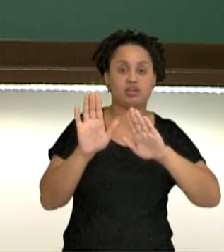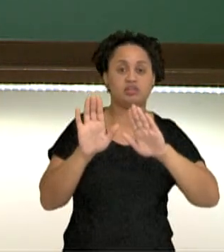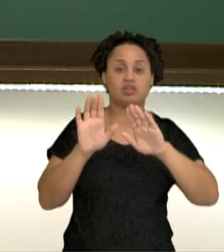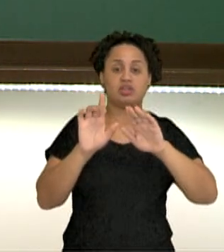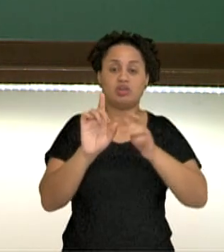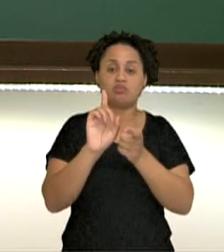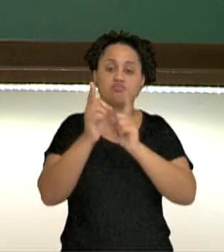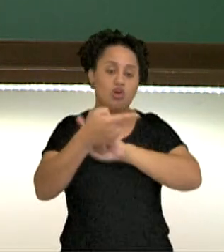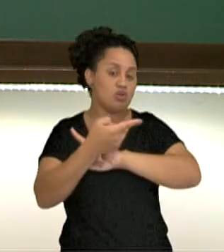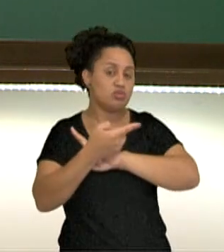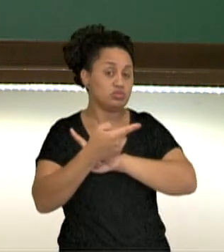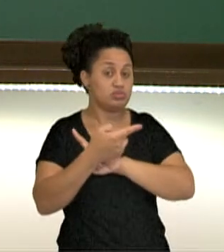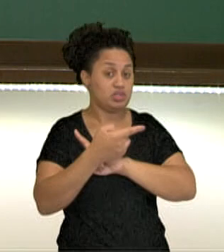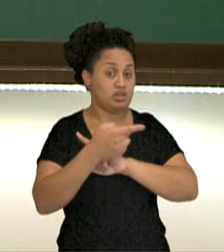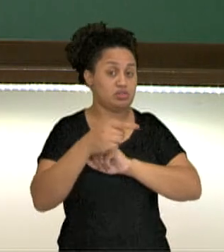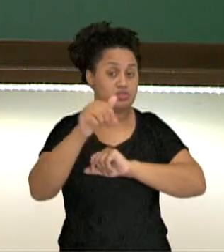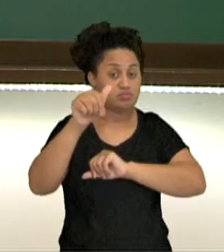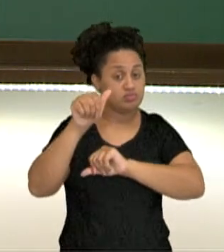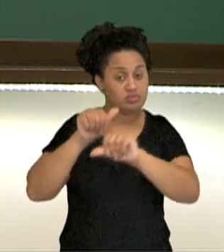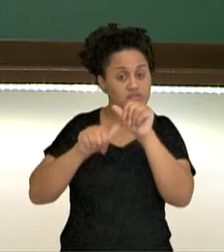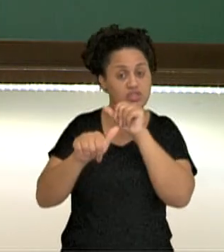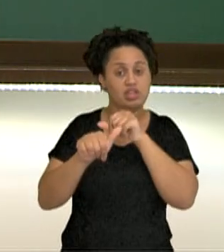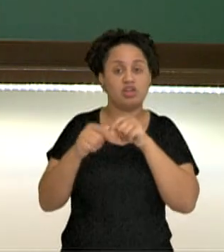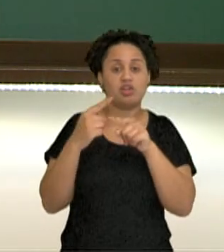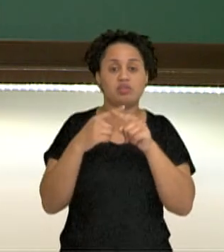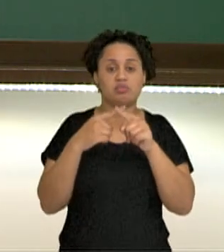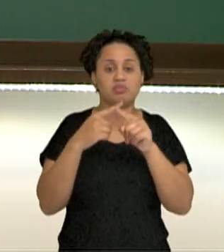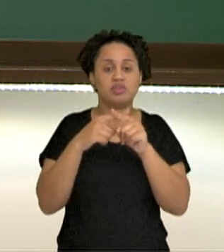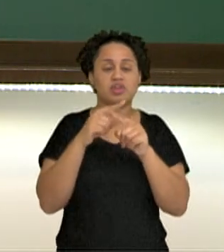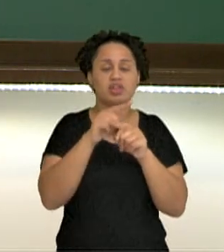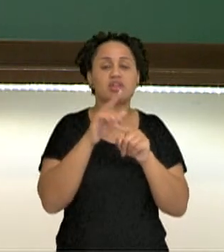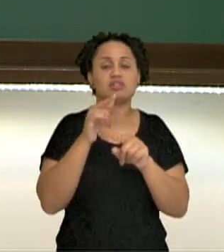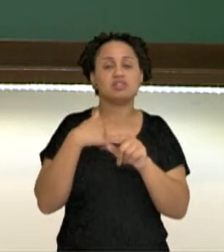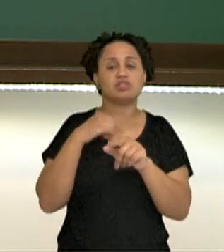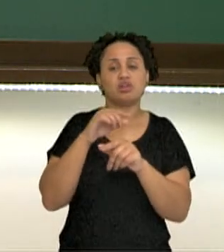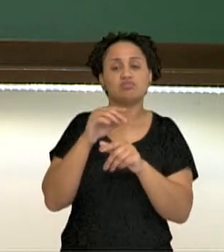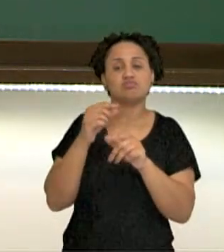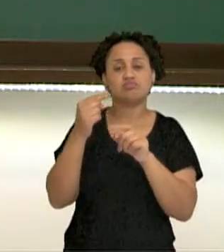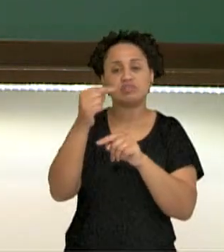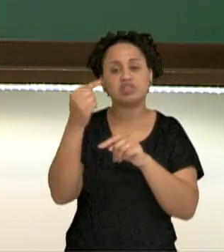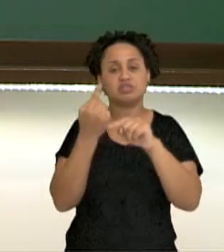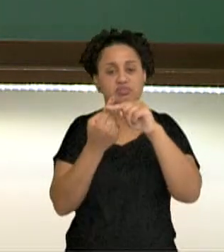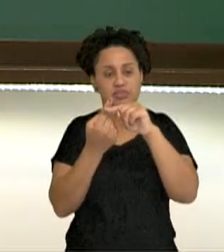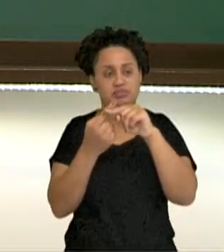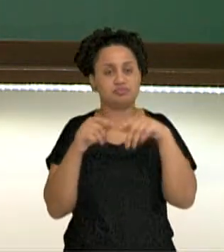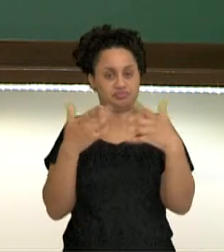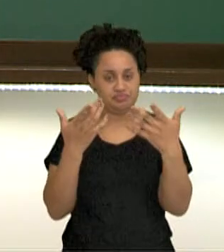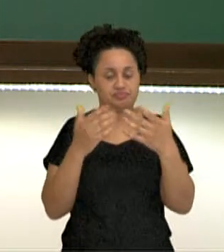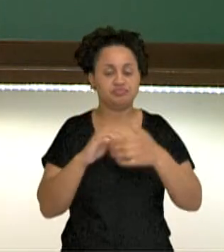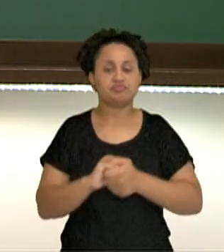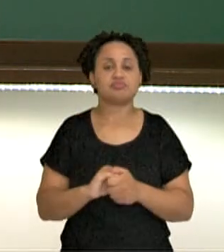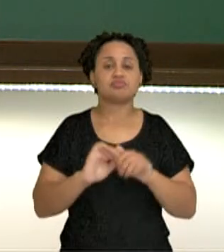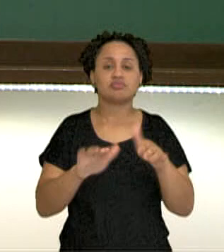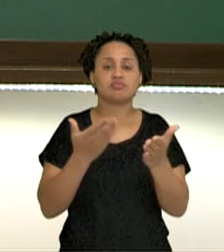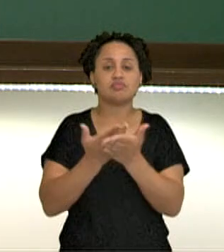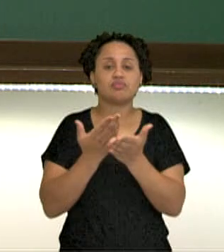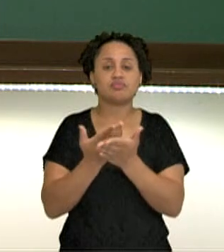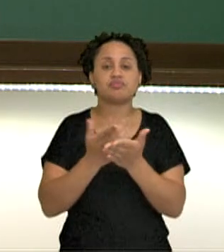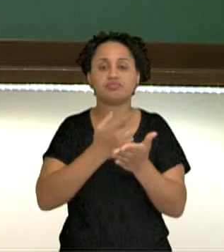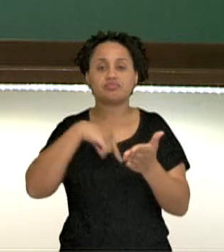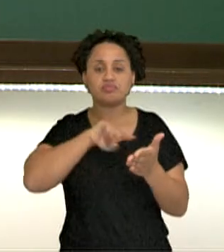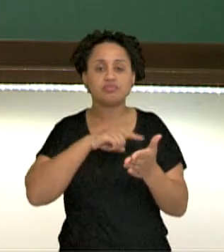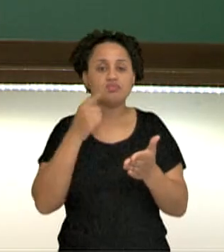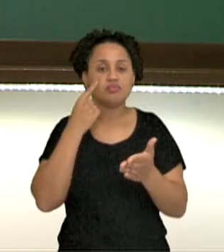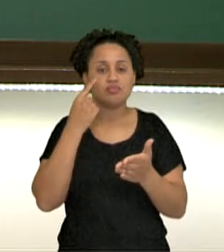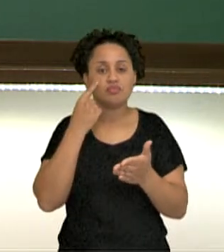que inverso, né? Inverso só troca a posição, o sinal continua o mesmo. Então, nesta aula aí, né, nós vimos as